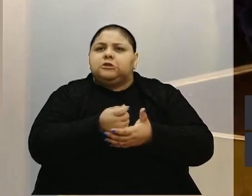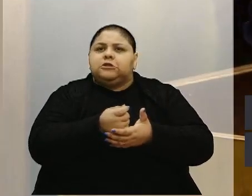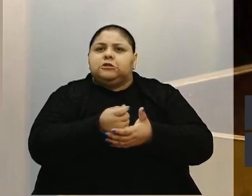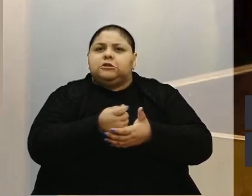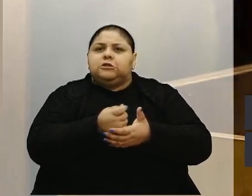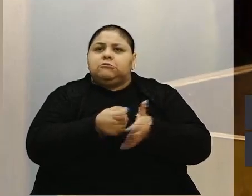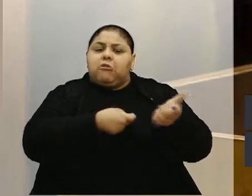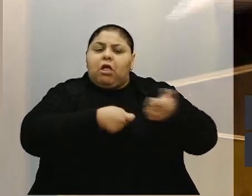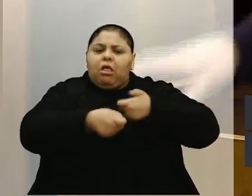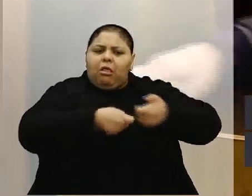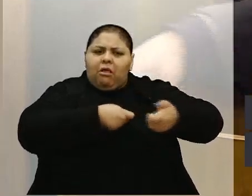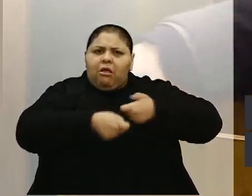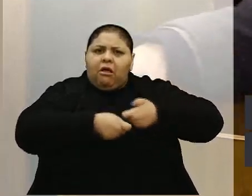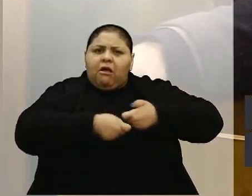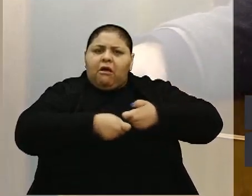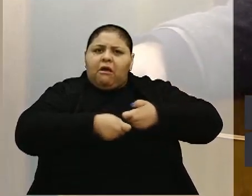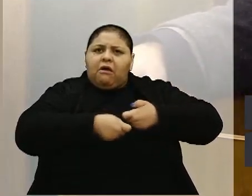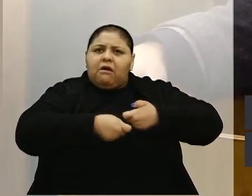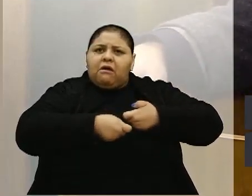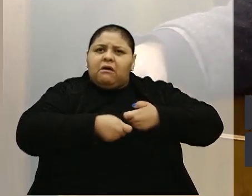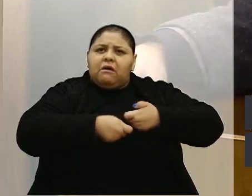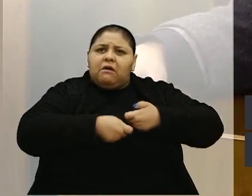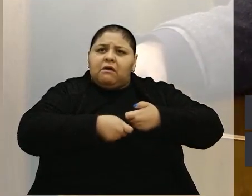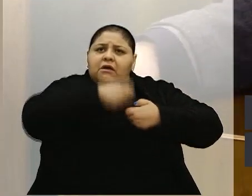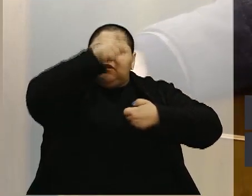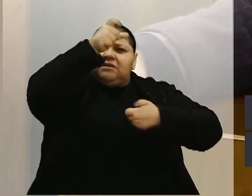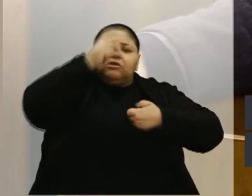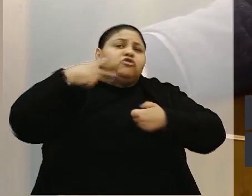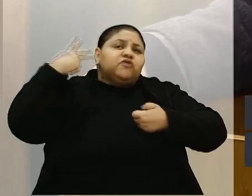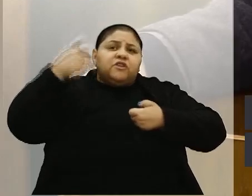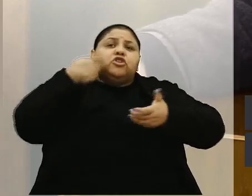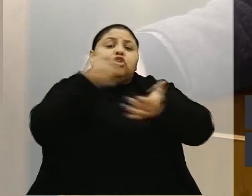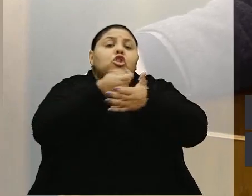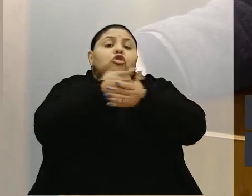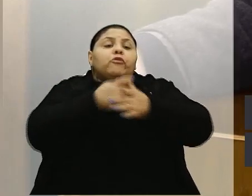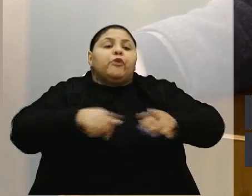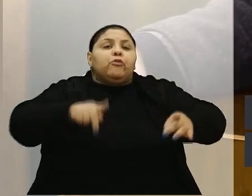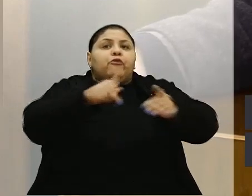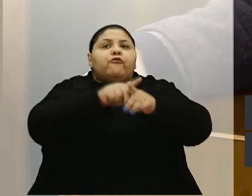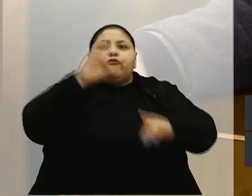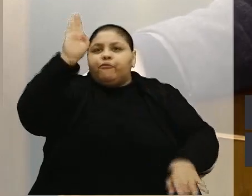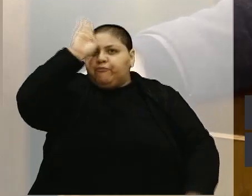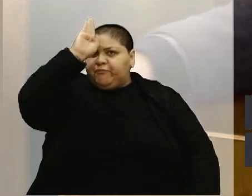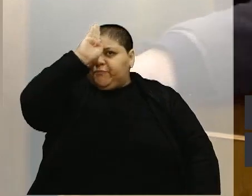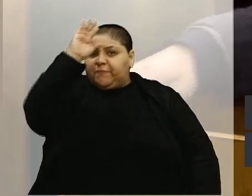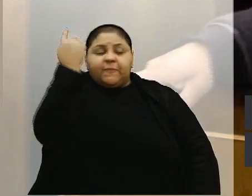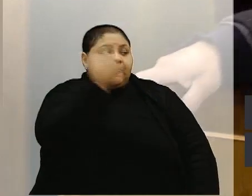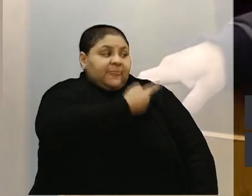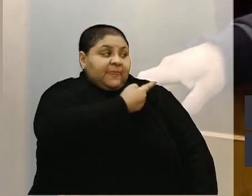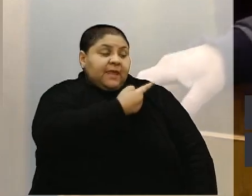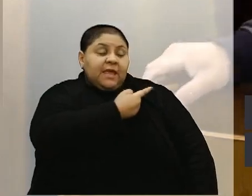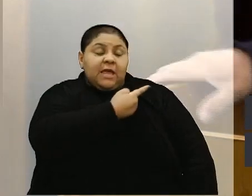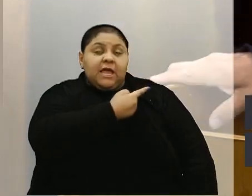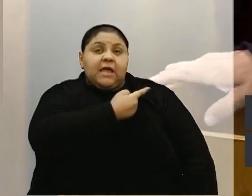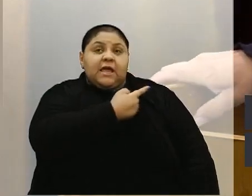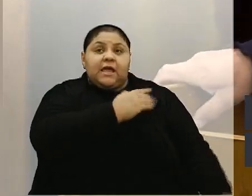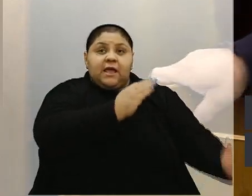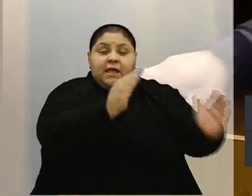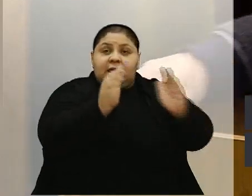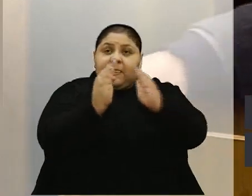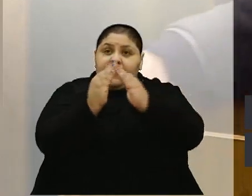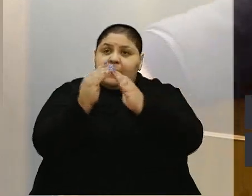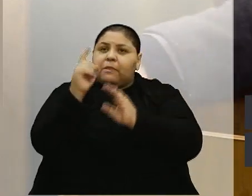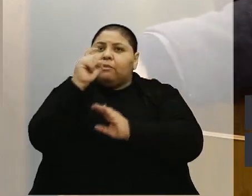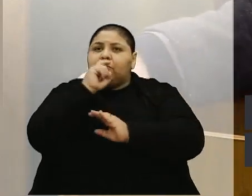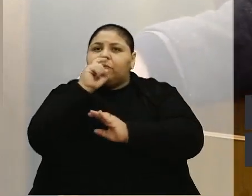Câmara, são aqueles que lutam pelo povo. Ô, Bressão, eu ia na casa do paizão do Bressão,